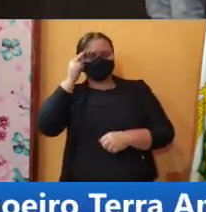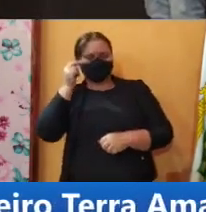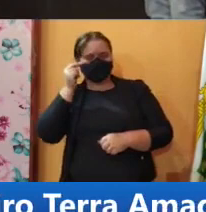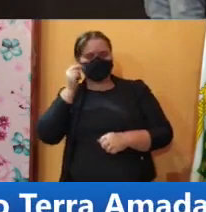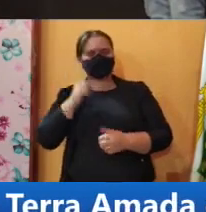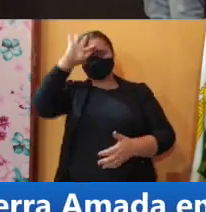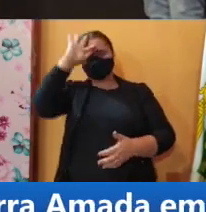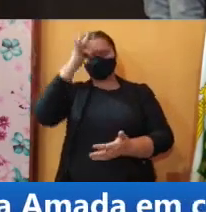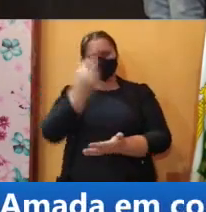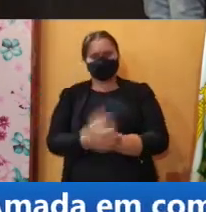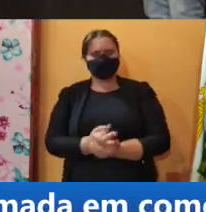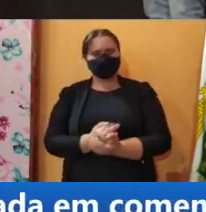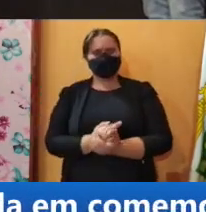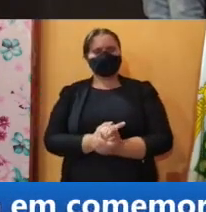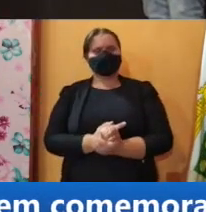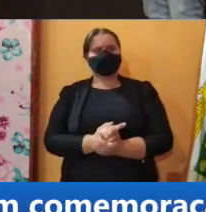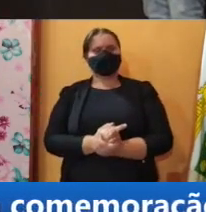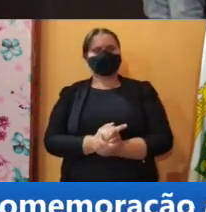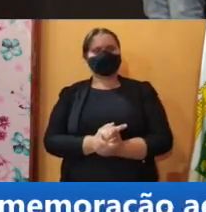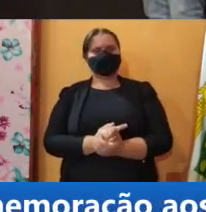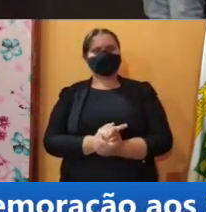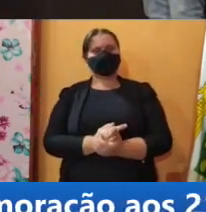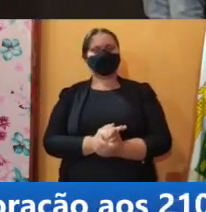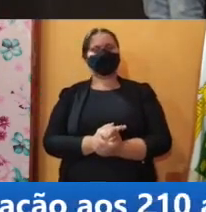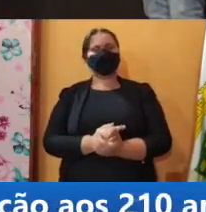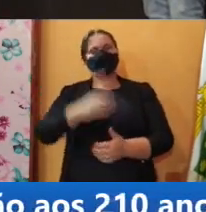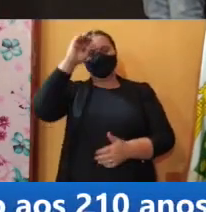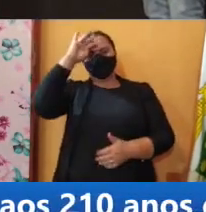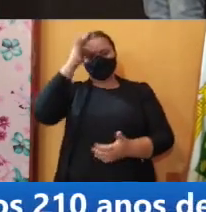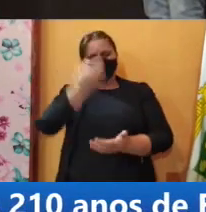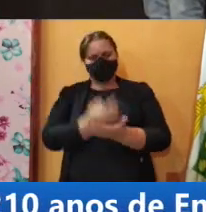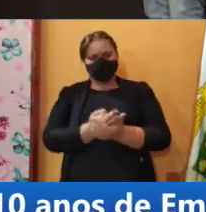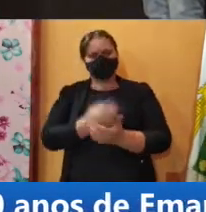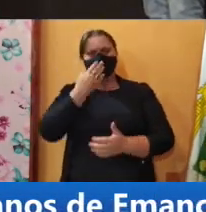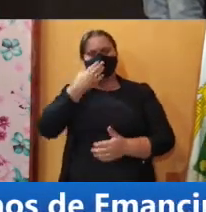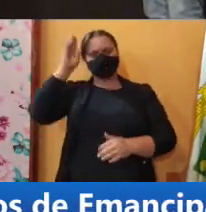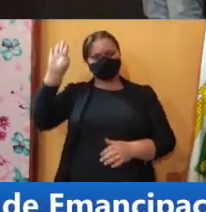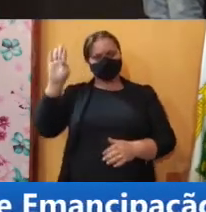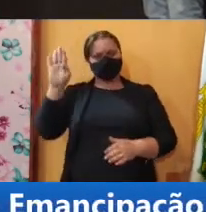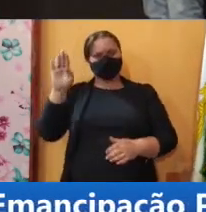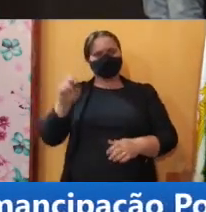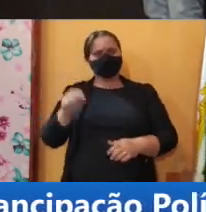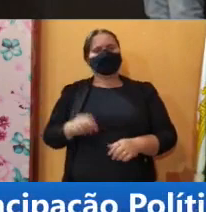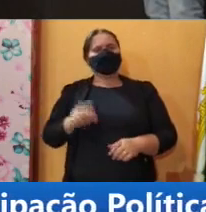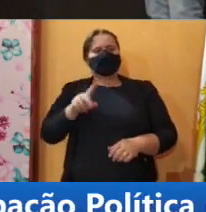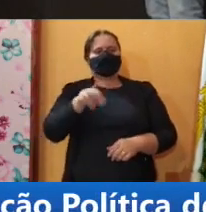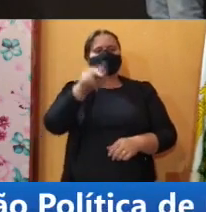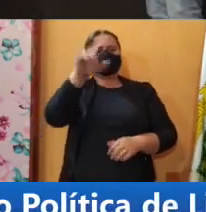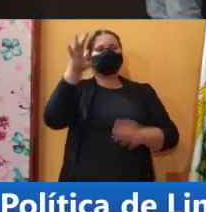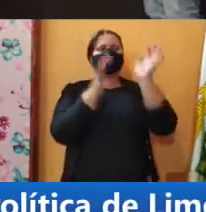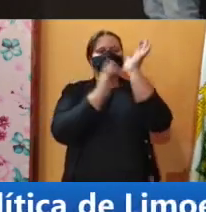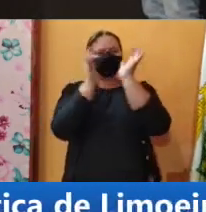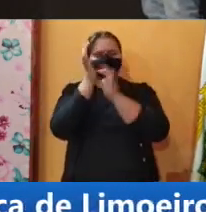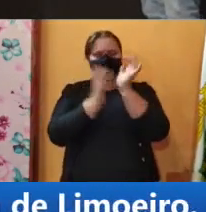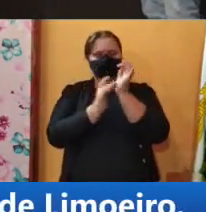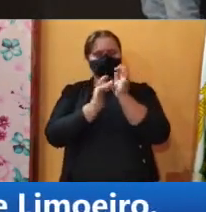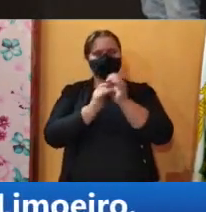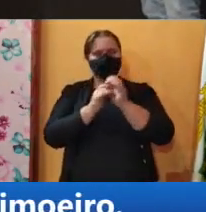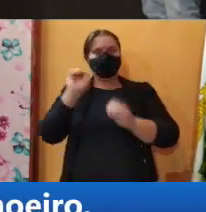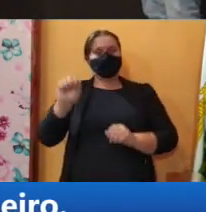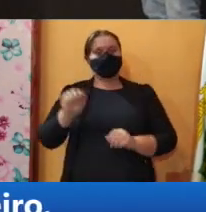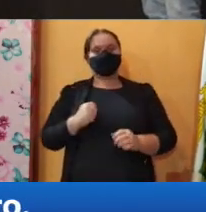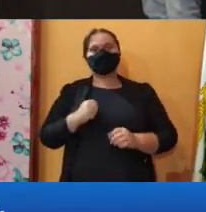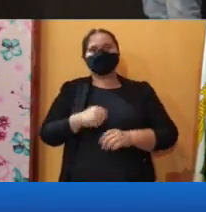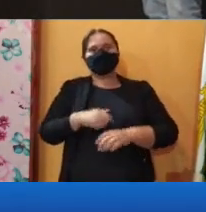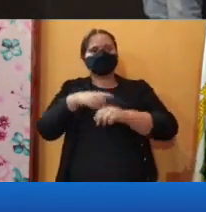fé. Se uma senhorinha com a fé e uma promessa construiu aquela escadaria que hoje é o maior símbolo do nosso